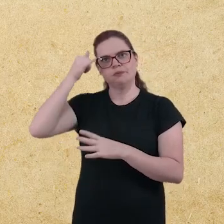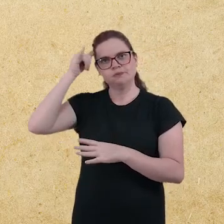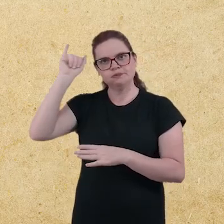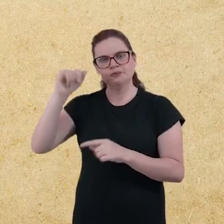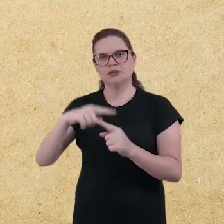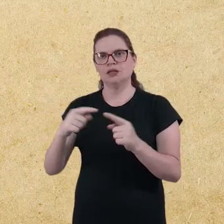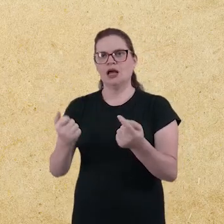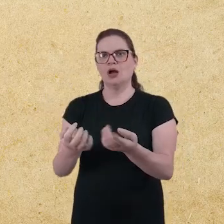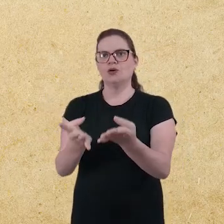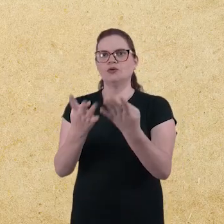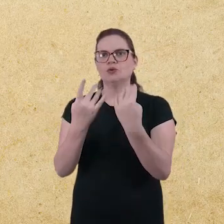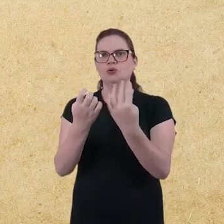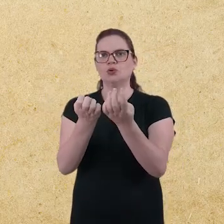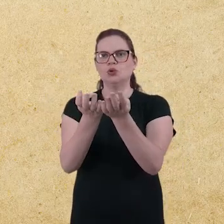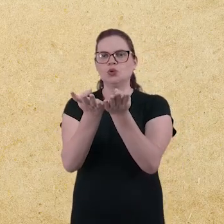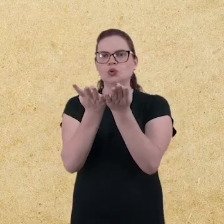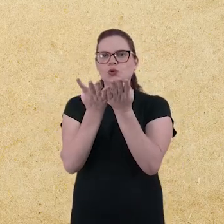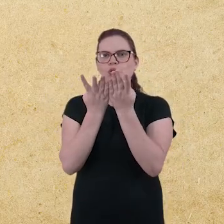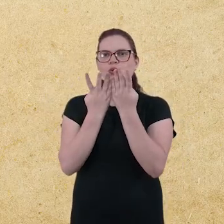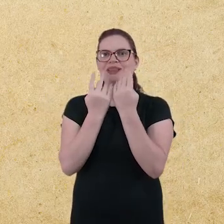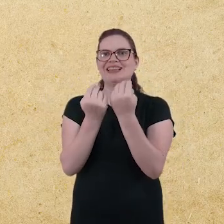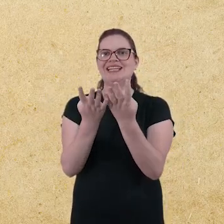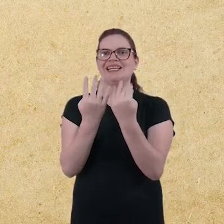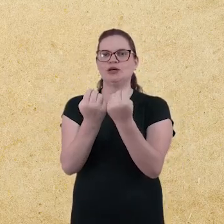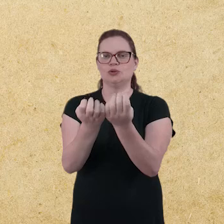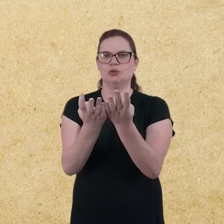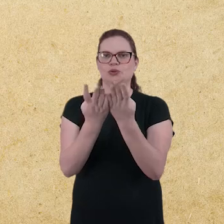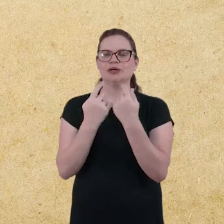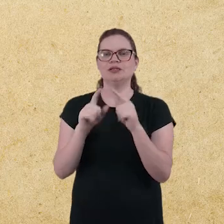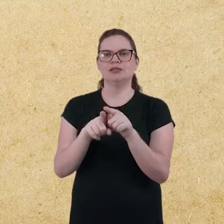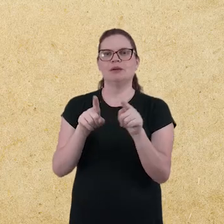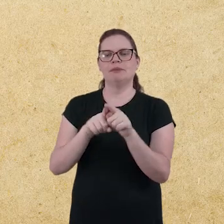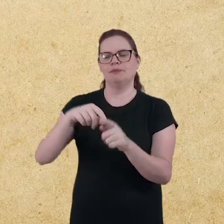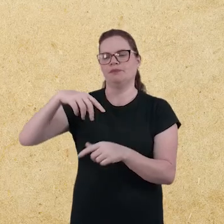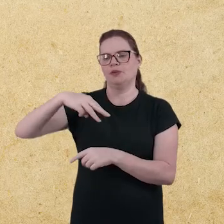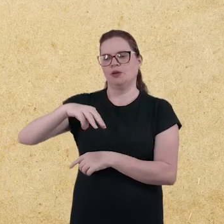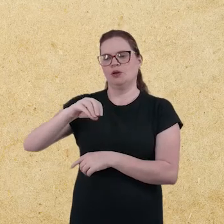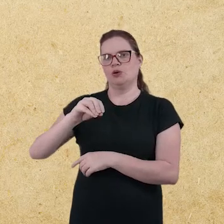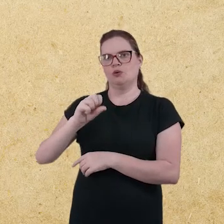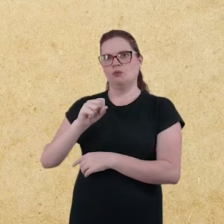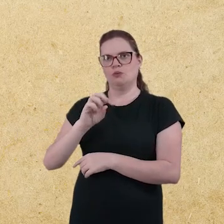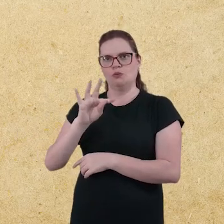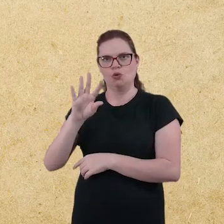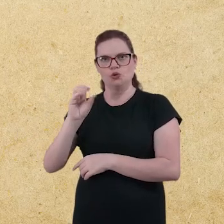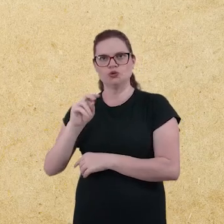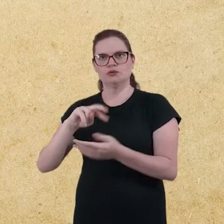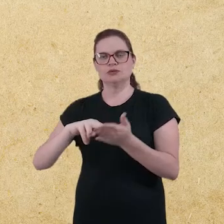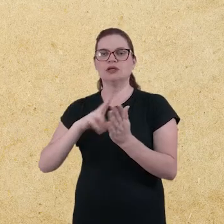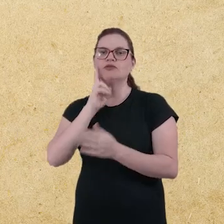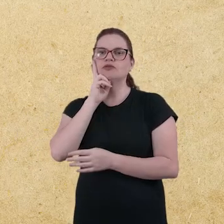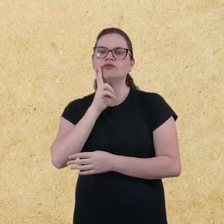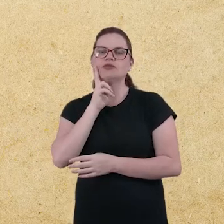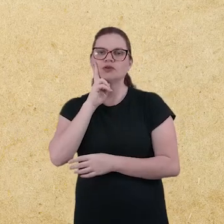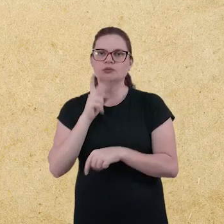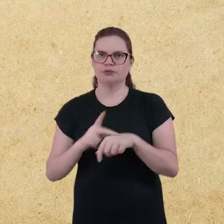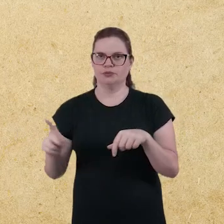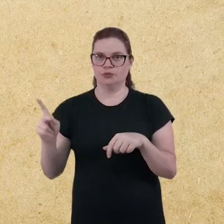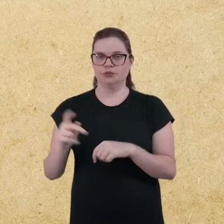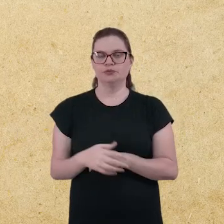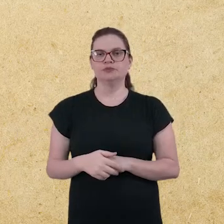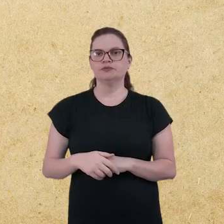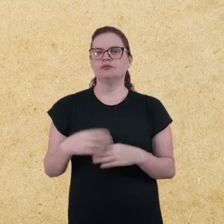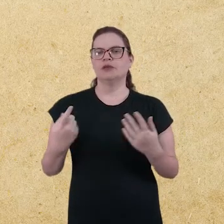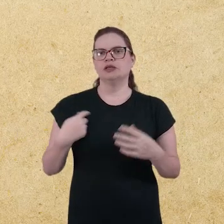se os povos, as nações se encurvarem a ti, ser senhor dos teus irmãos, era a profecia se cumprindo, é o maior,